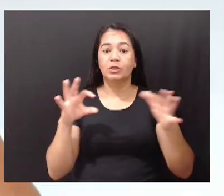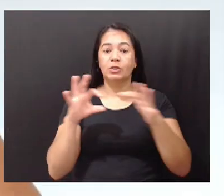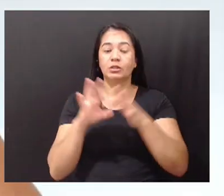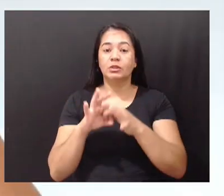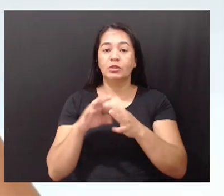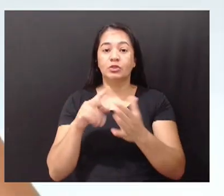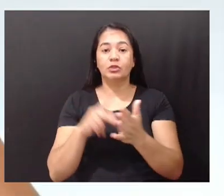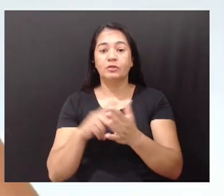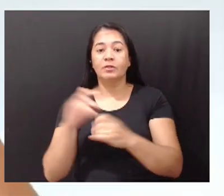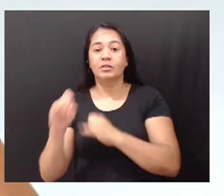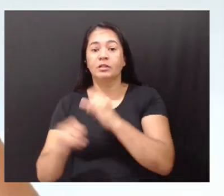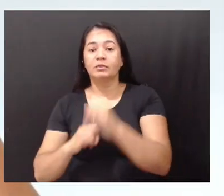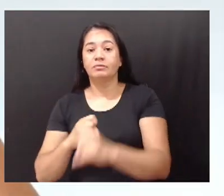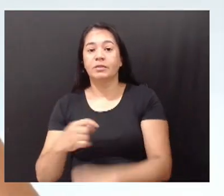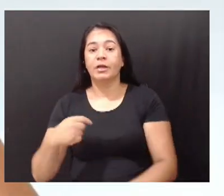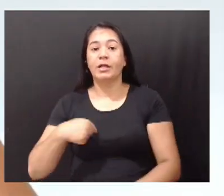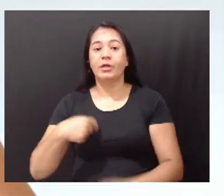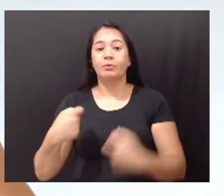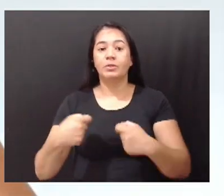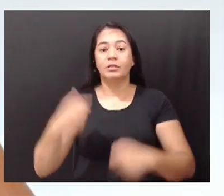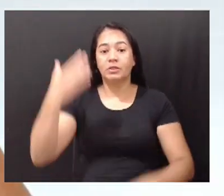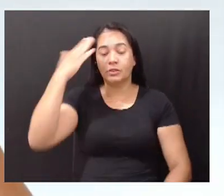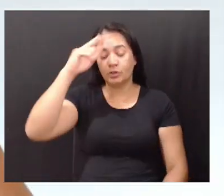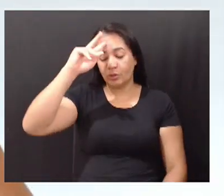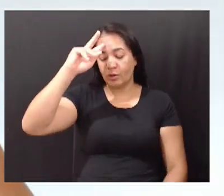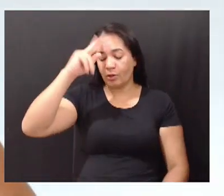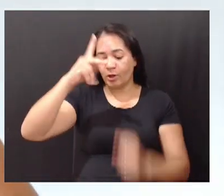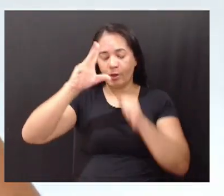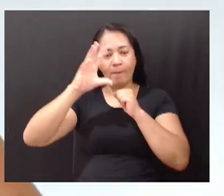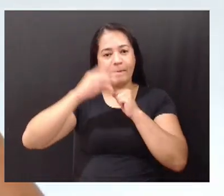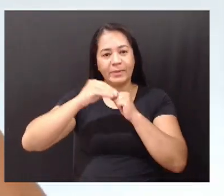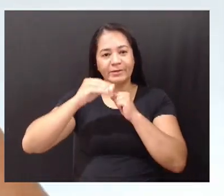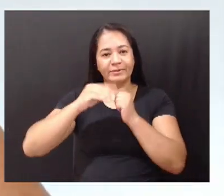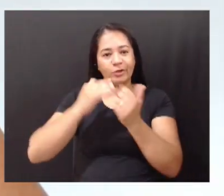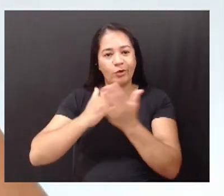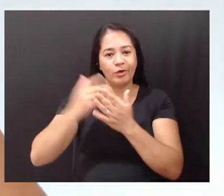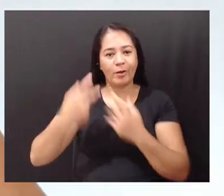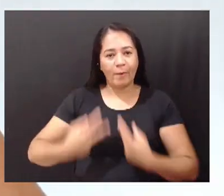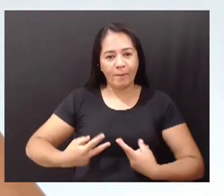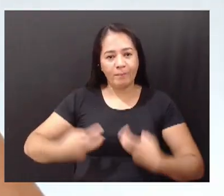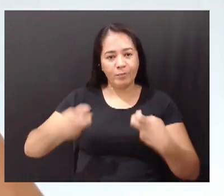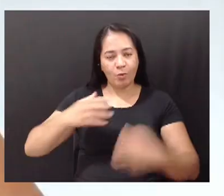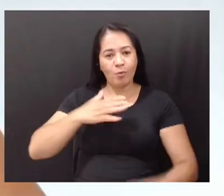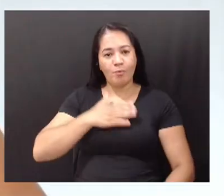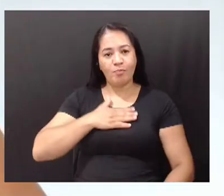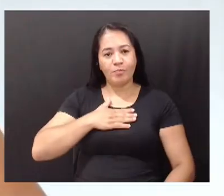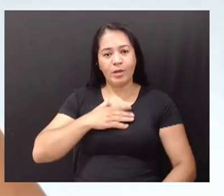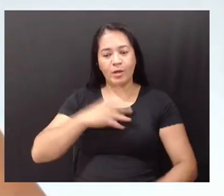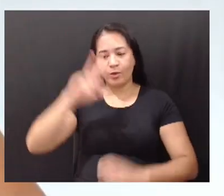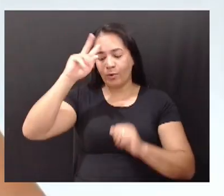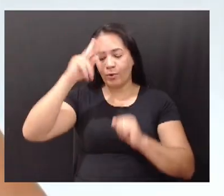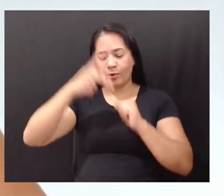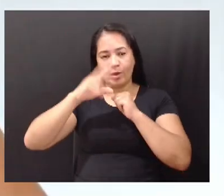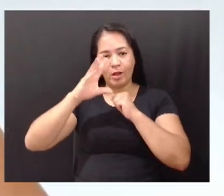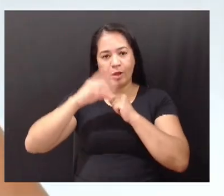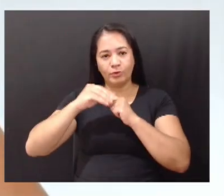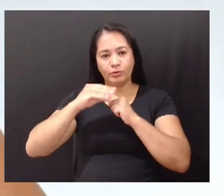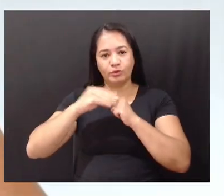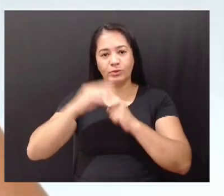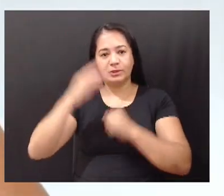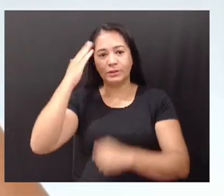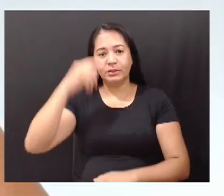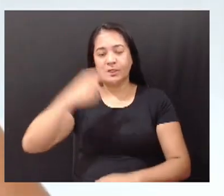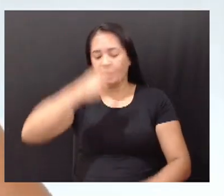me entender. Quando eu começo a ter essa percepção do meu autoconhecimento, de entender quem eu sou, na